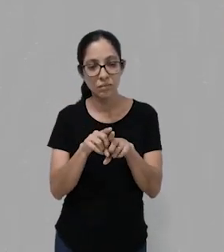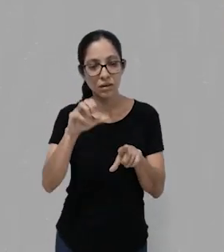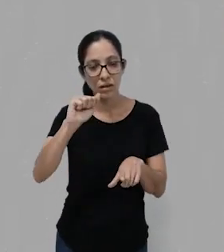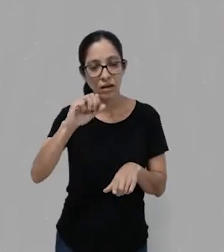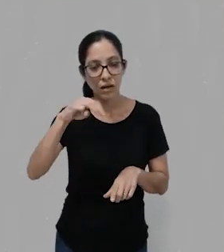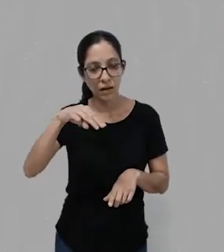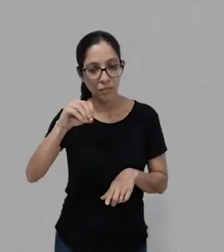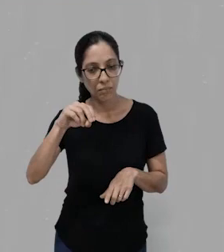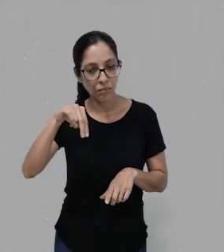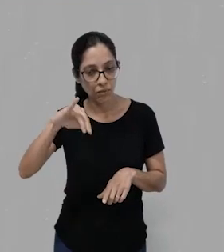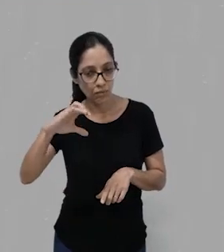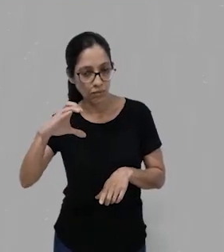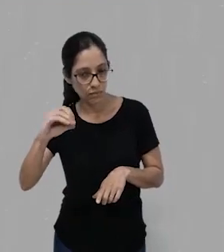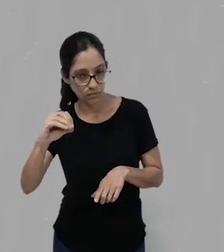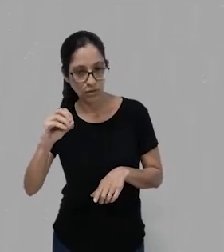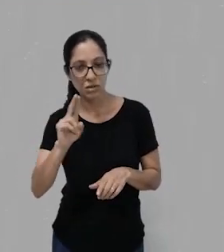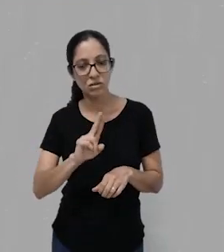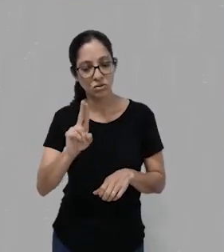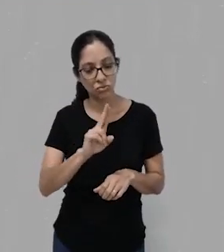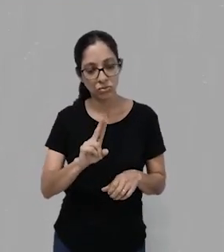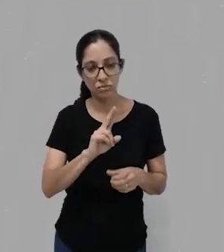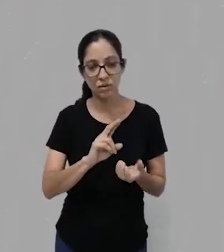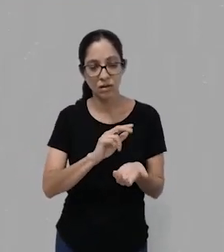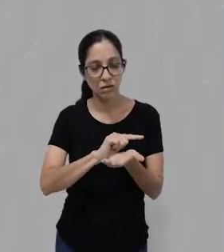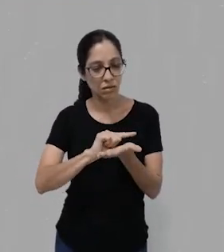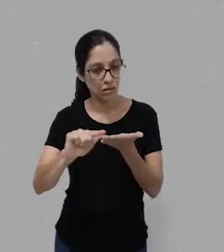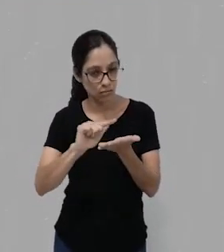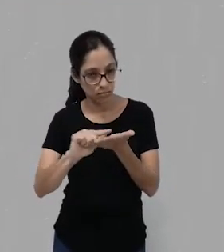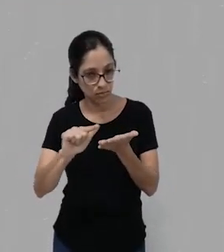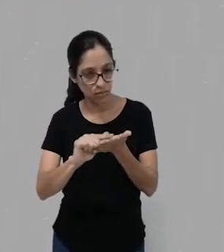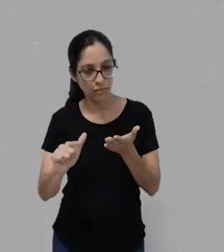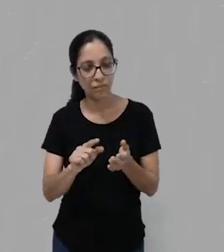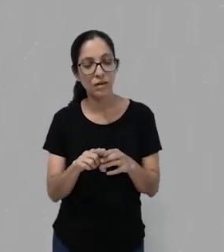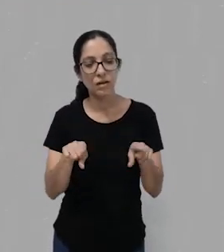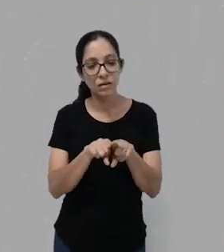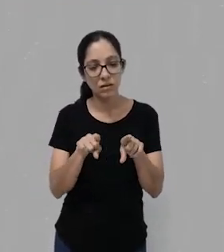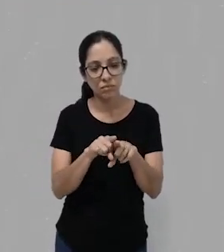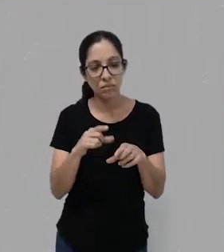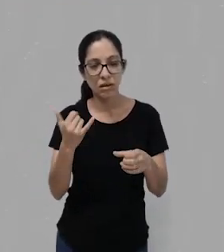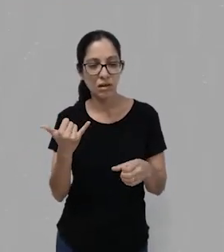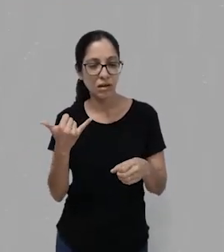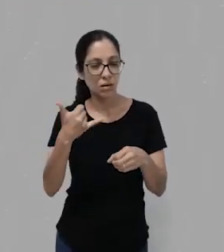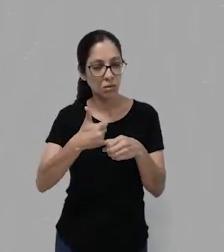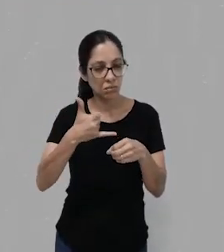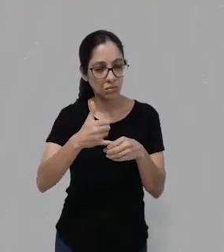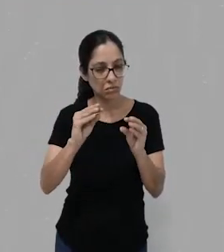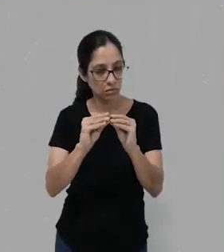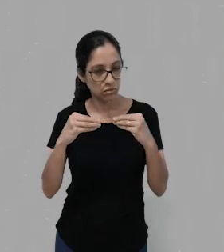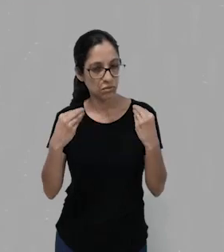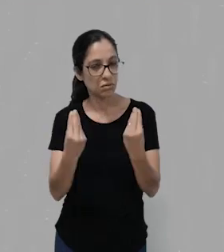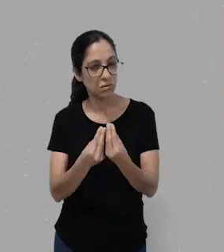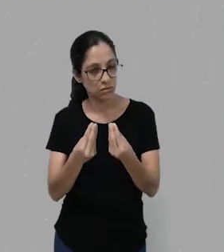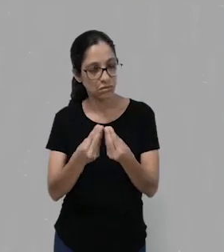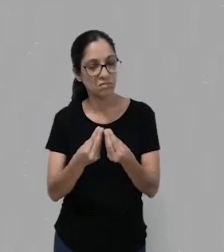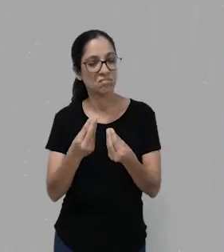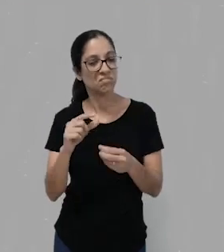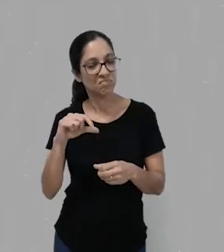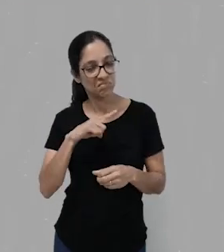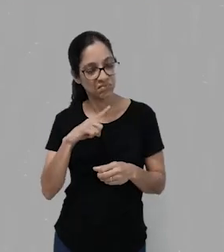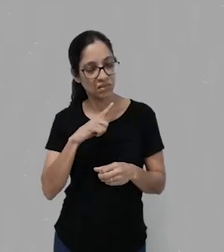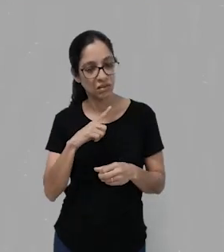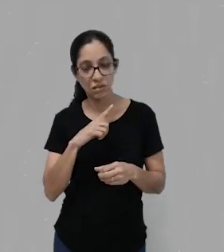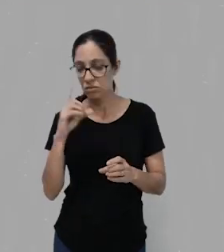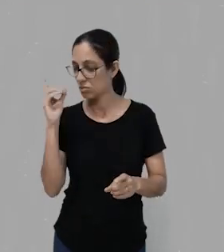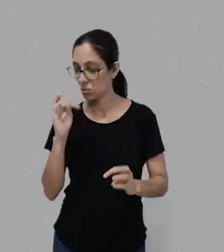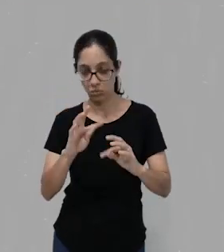Amônia, produto de limpeza. Metanol, que tem no combustível. Cadímio, nas baterias. Todas essas substâncias